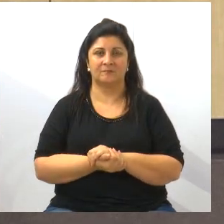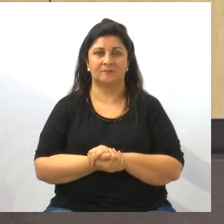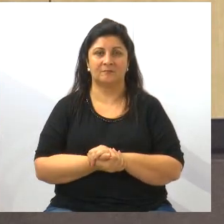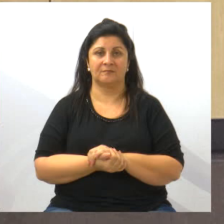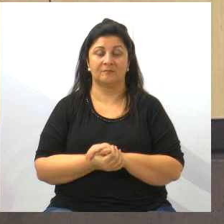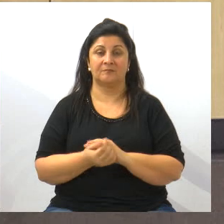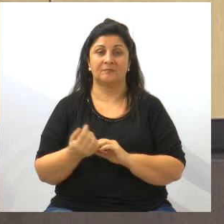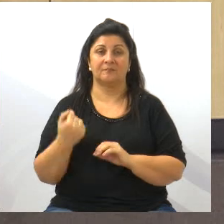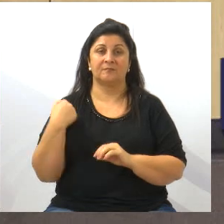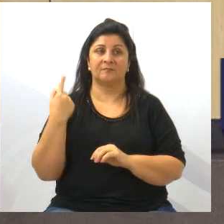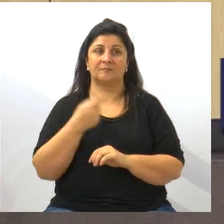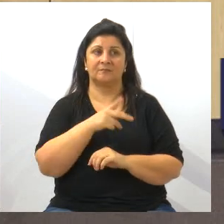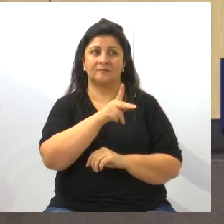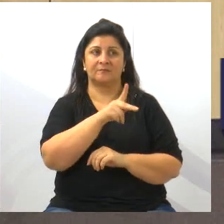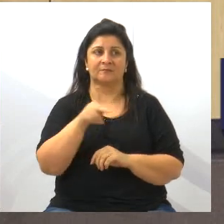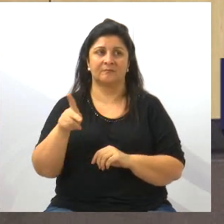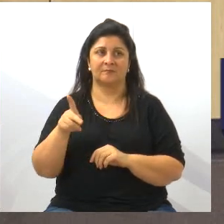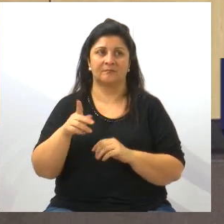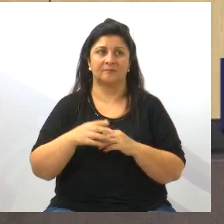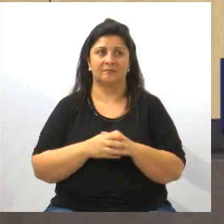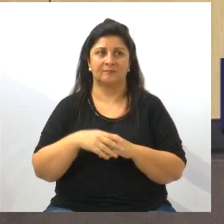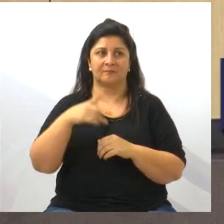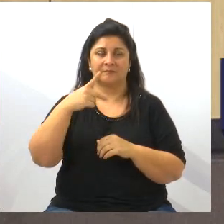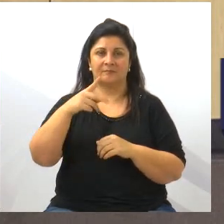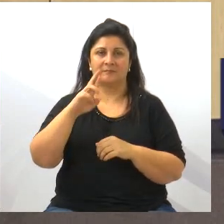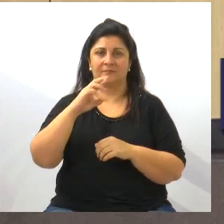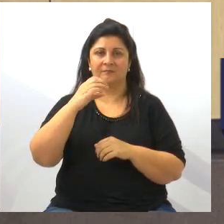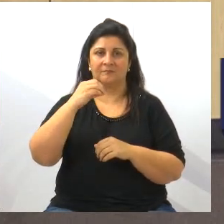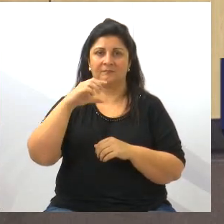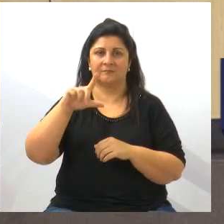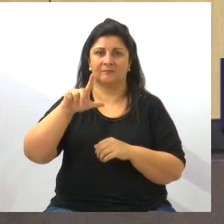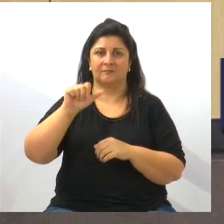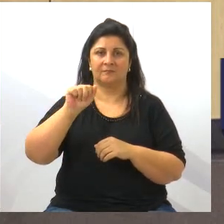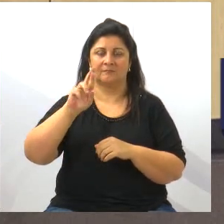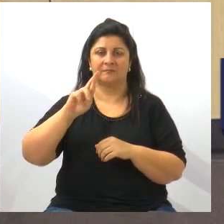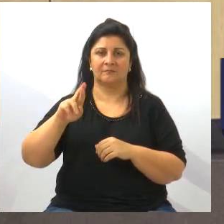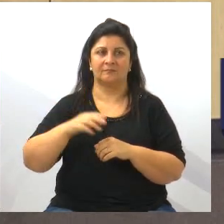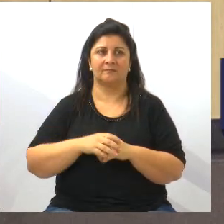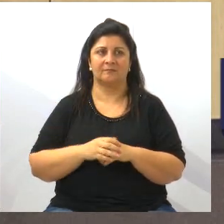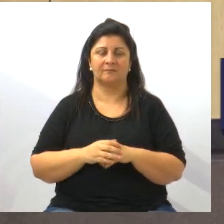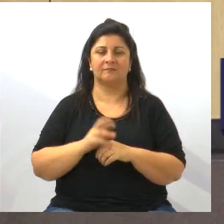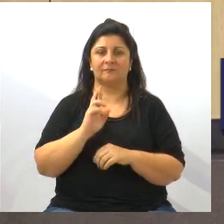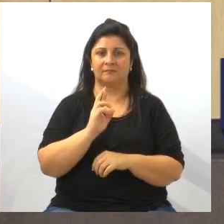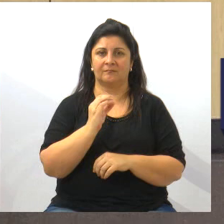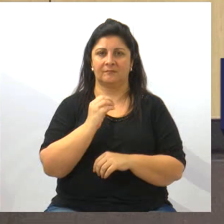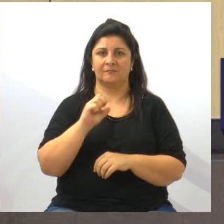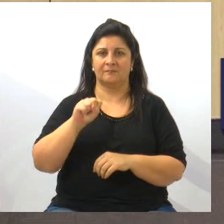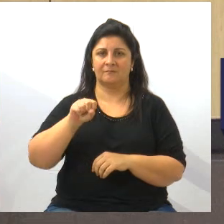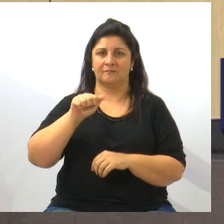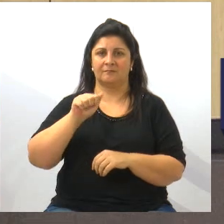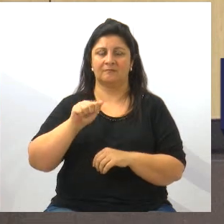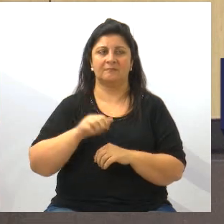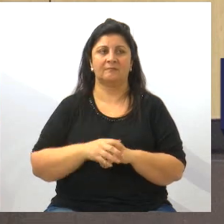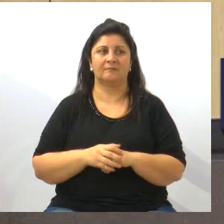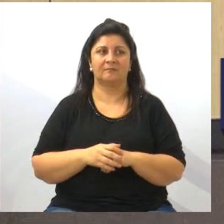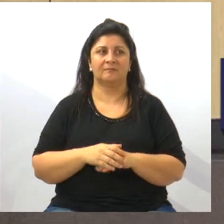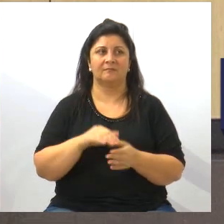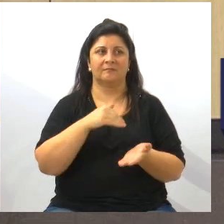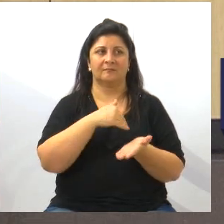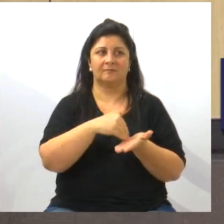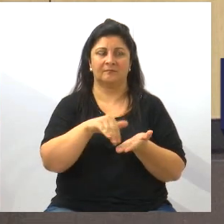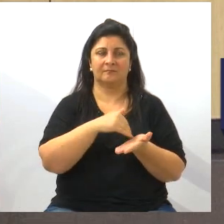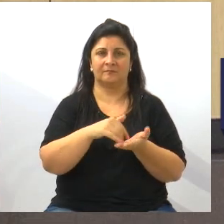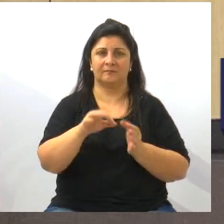nossa presidente da Fundação Prolar, Rosa Fátima, a nossa secretária